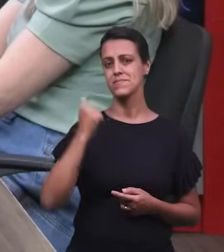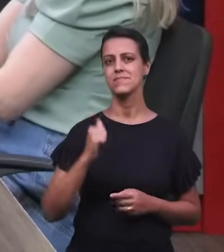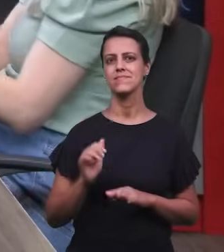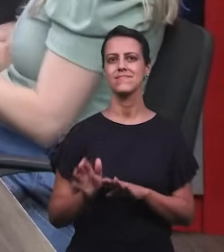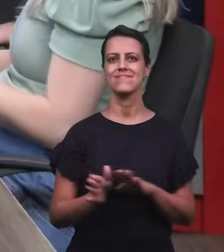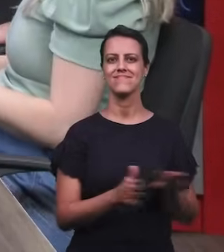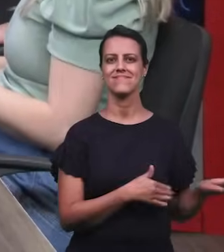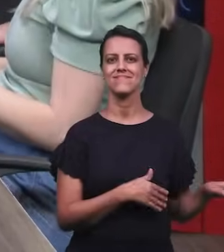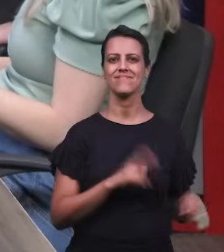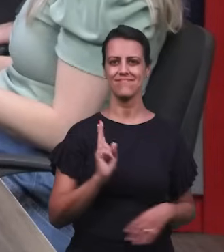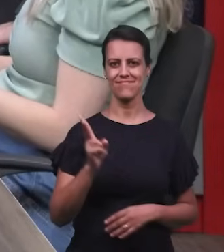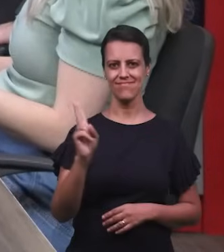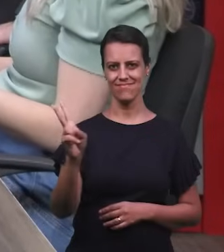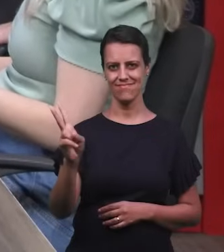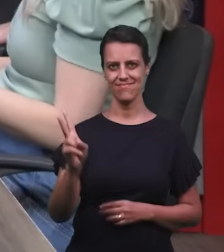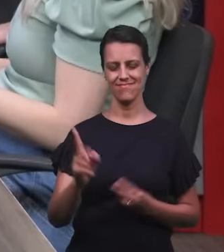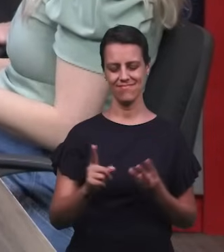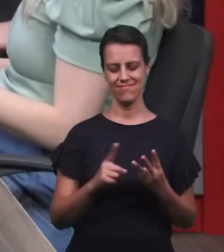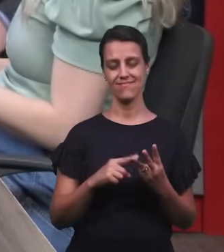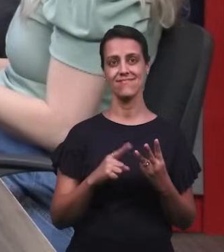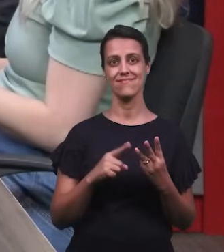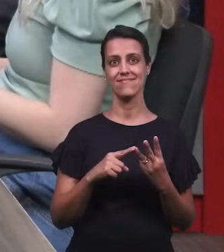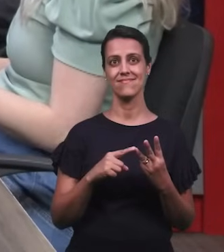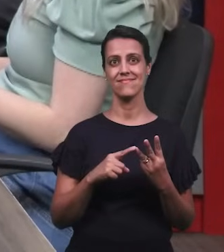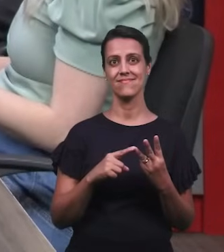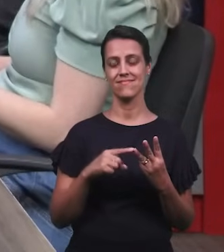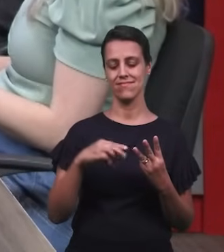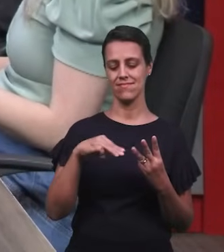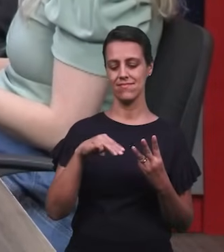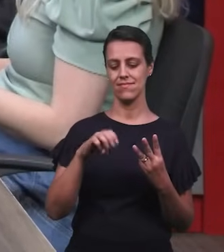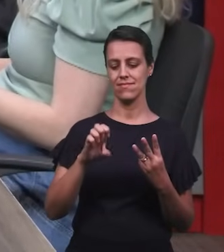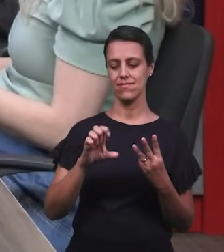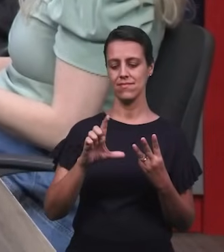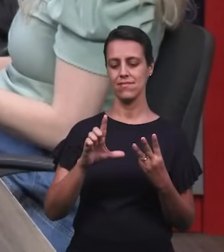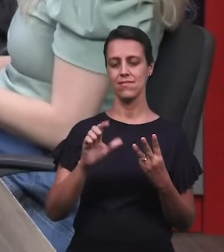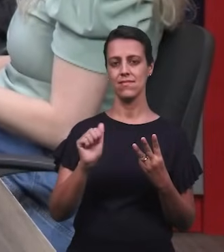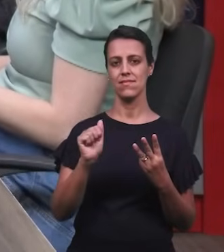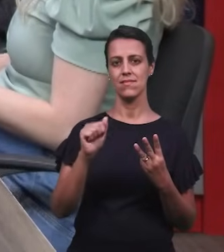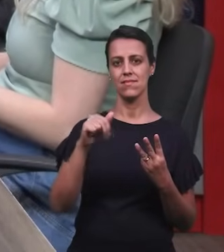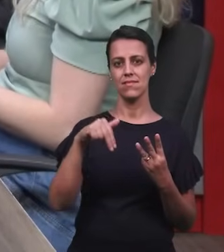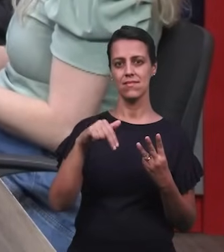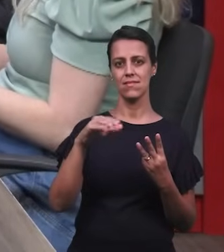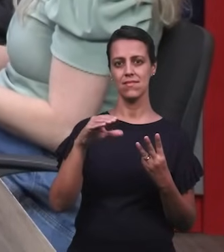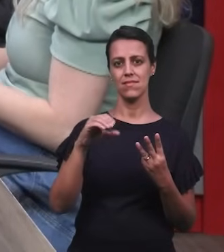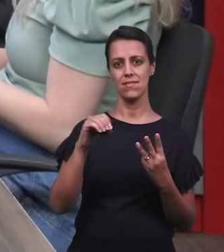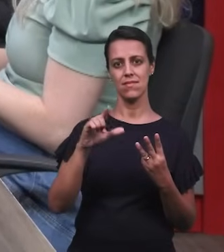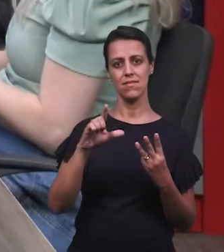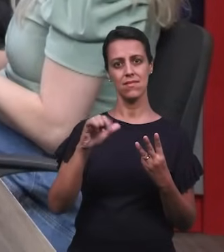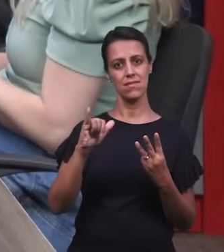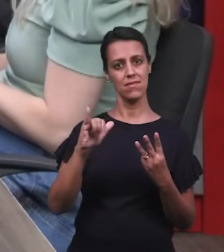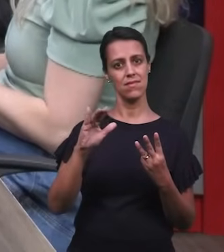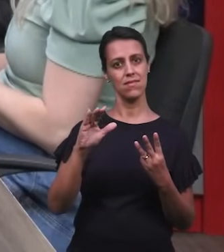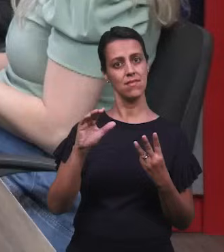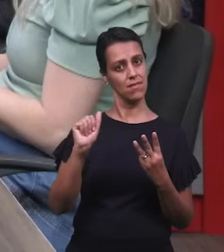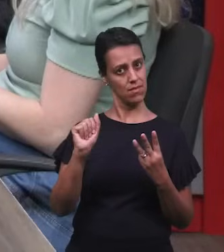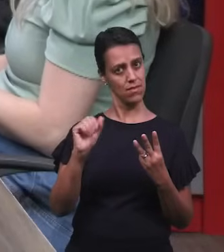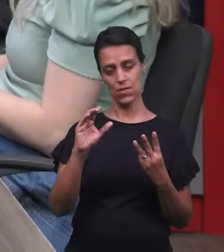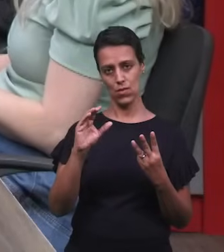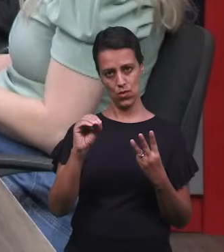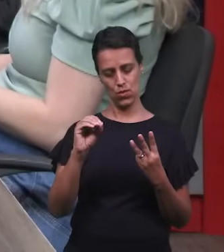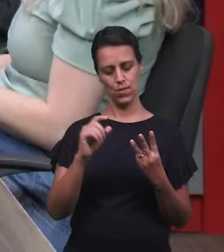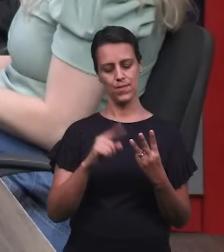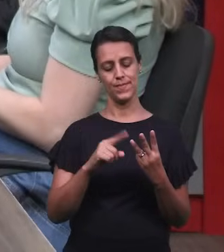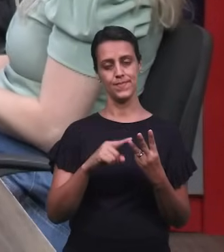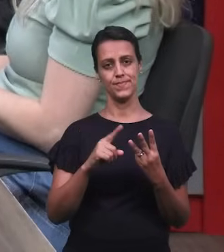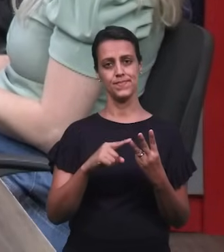vamos continuar, doutora? Qual é o próximo? Vamos. O próximo é o melancólico. Então, vamos lá. Quais são os pontos fortes do